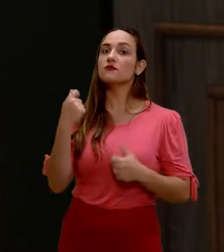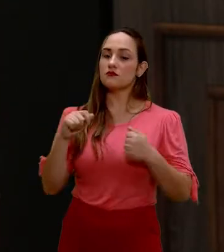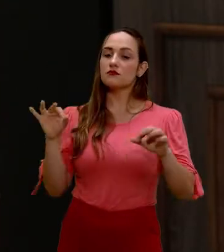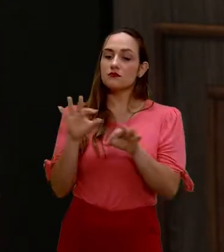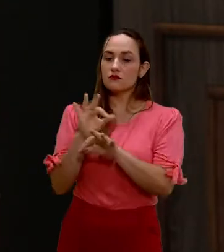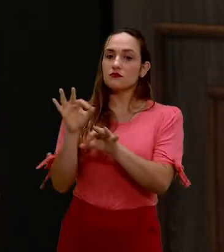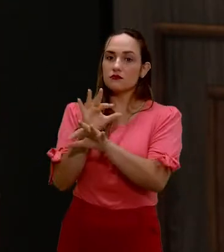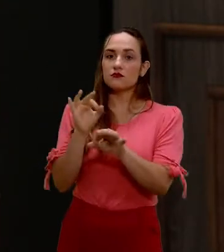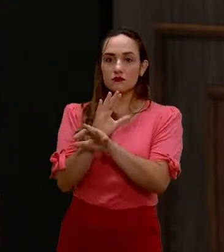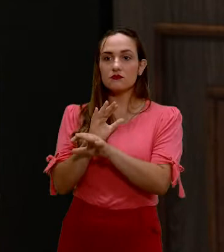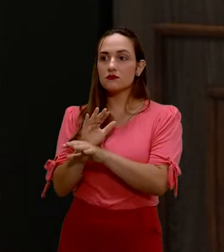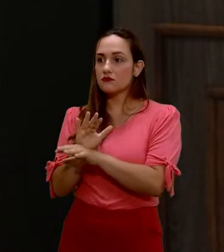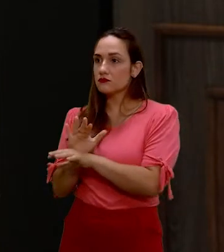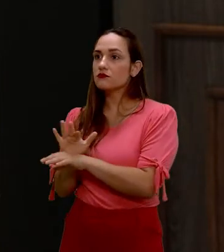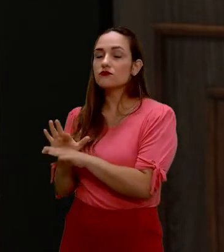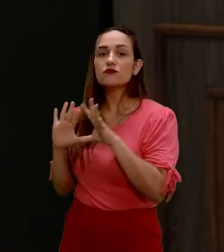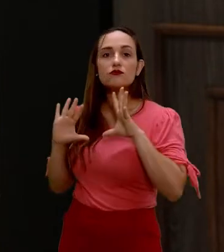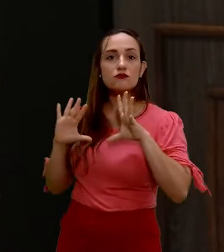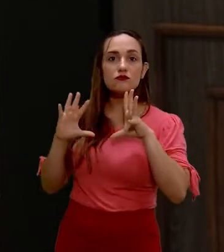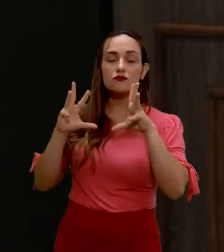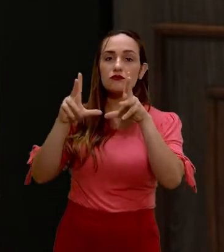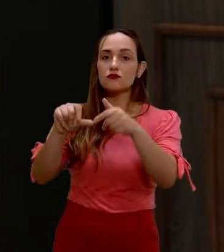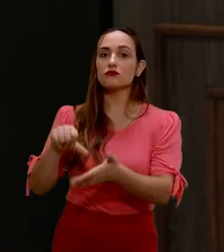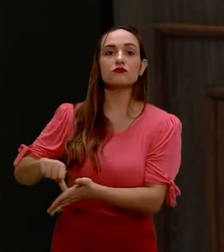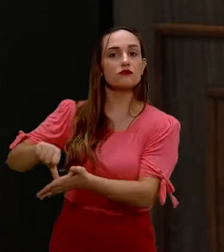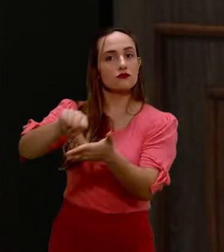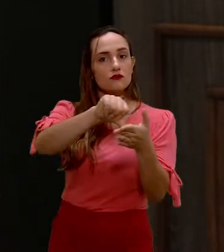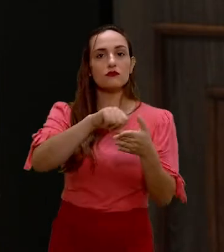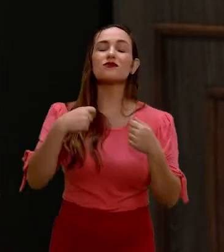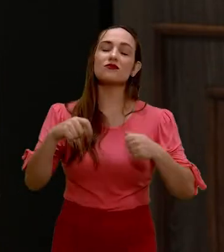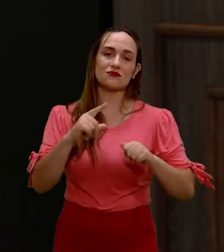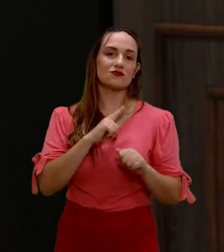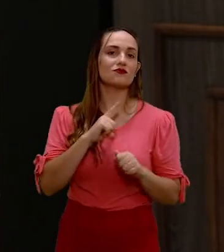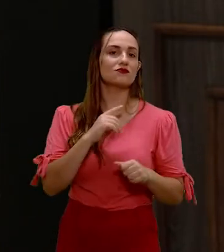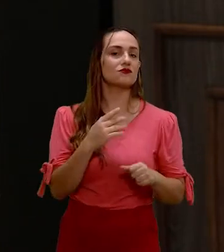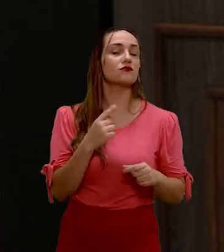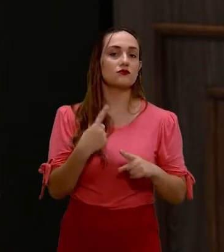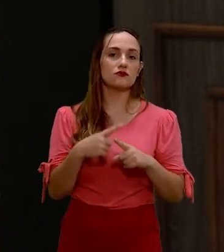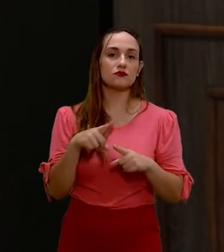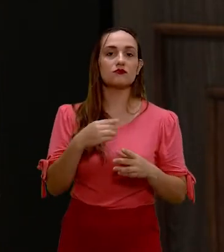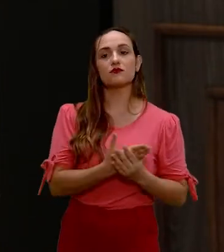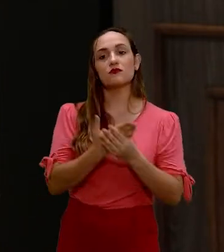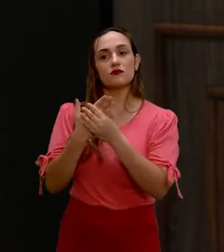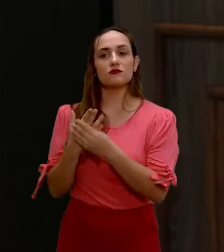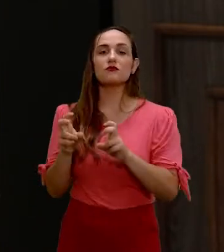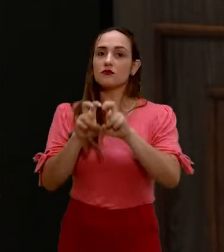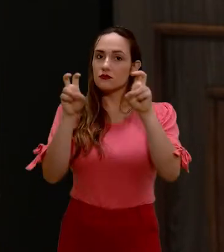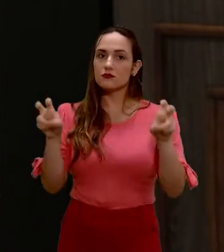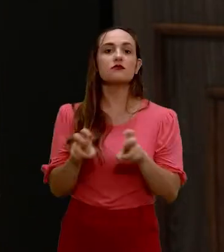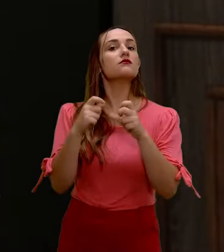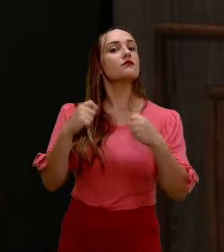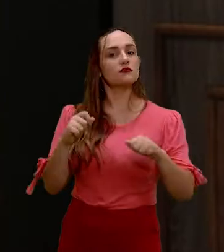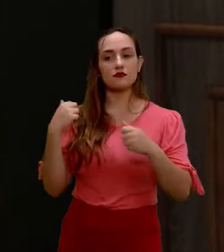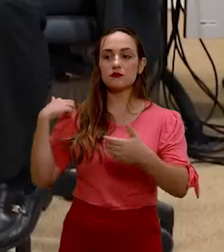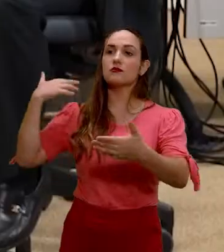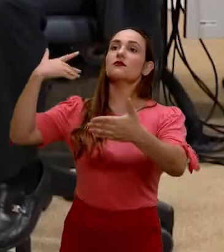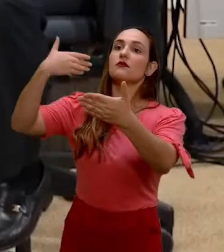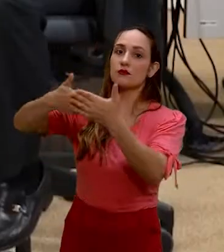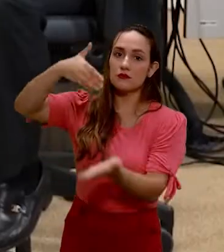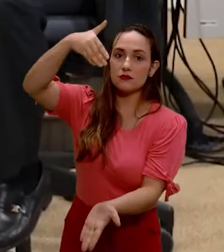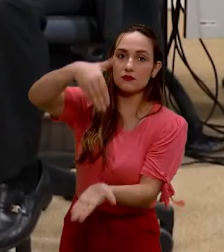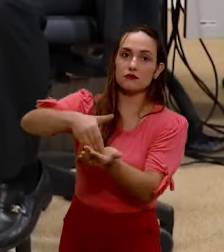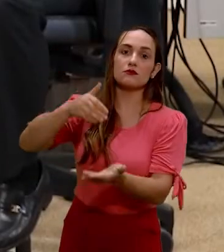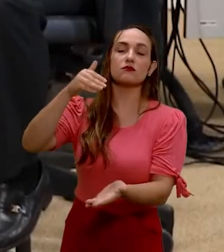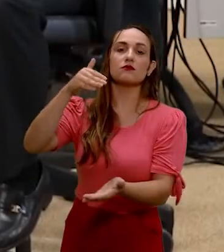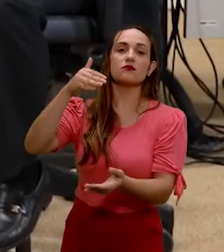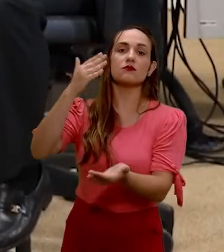complete essas assunções de processos vinculados ao sistema de automação judiciária até o final do ano.